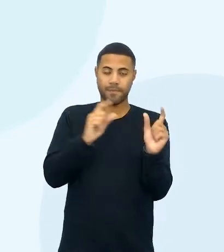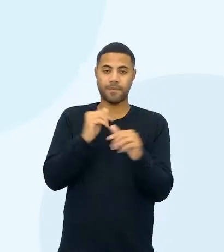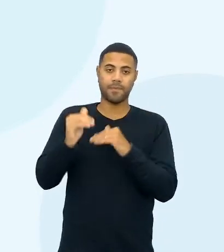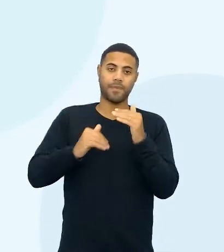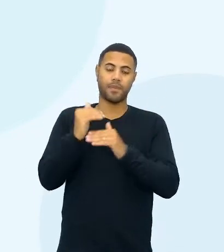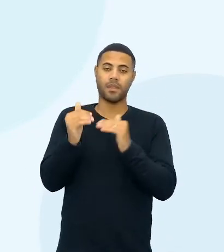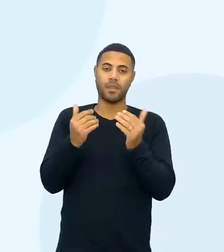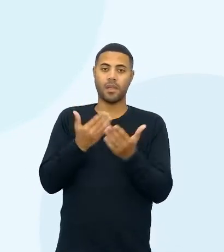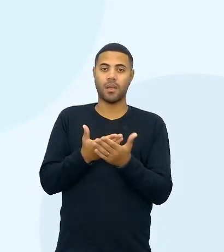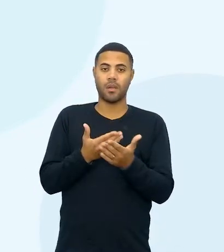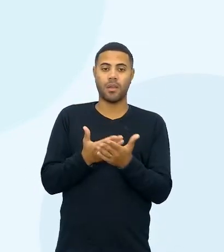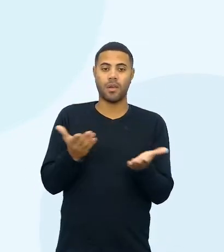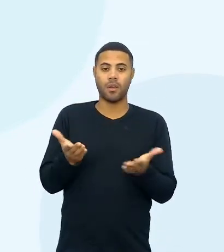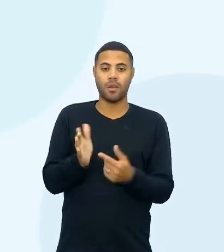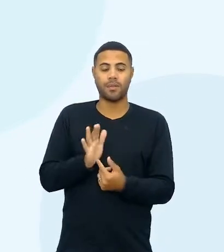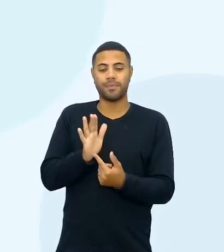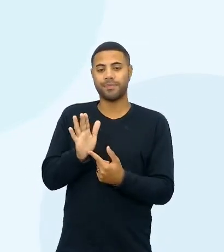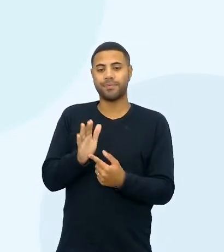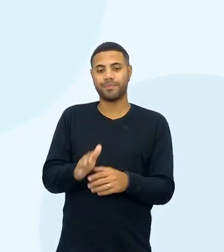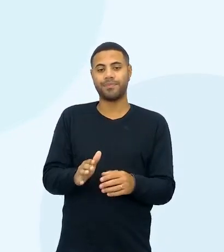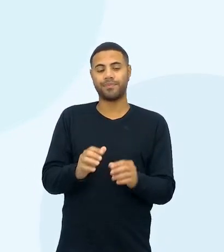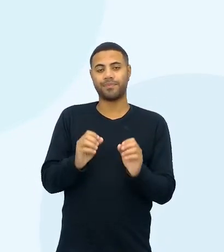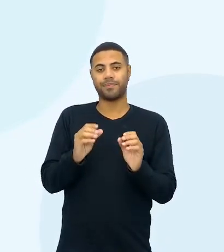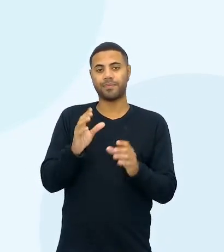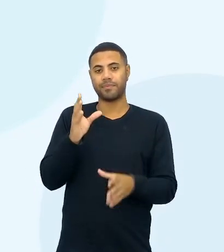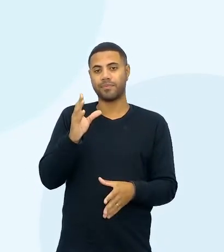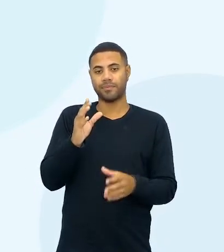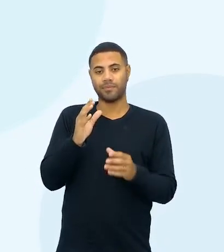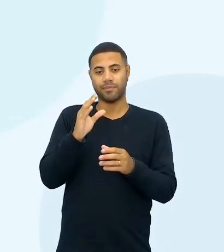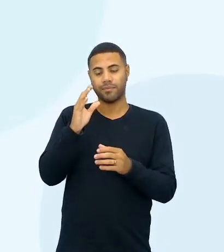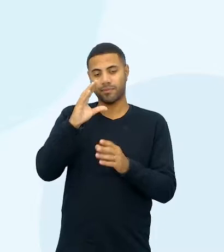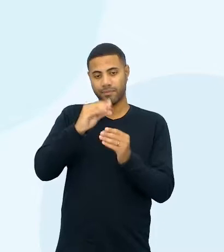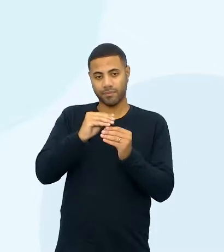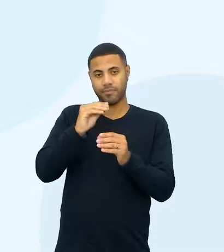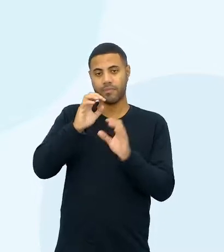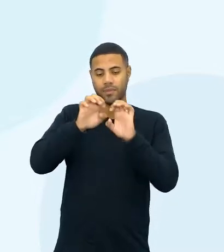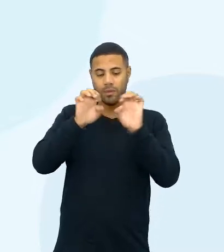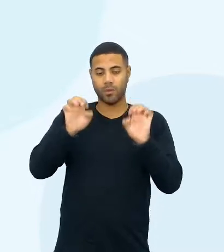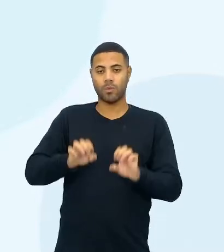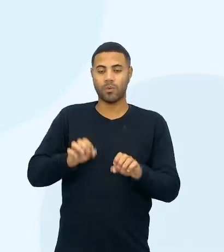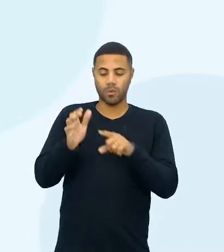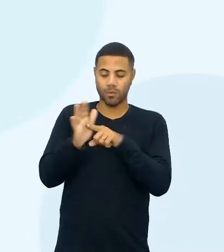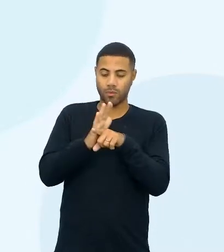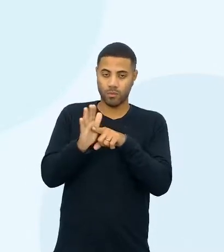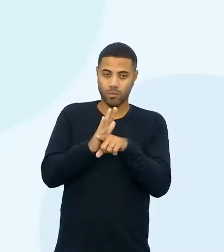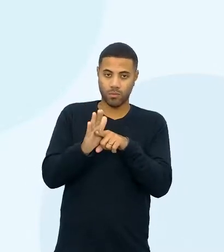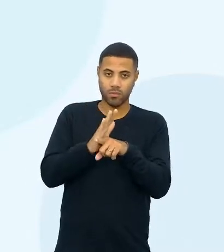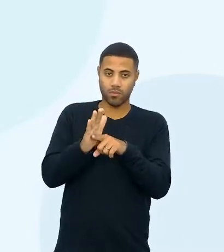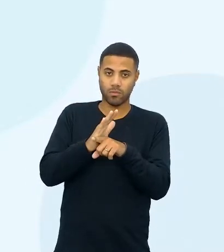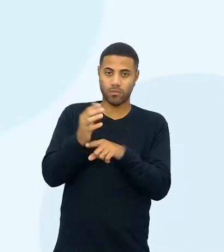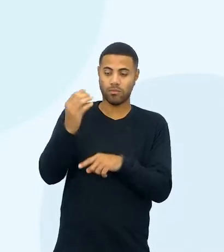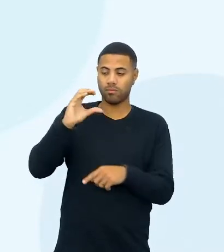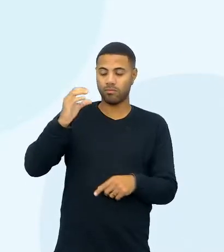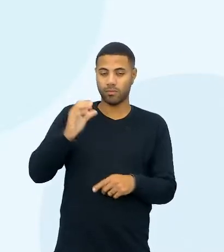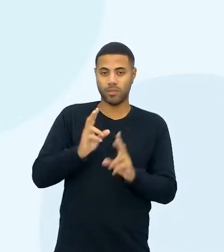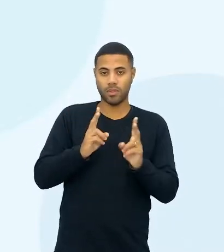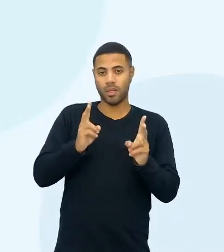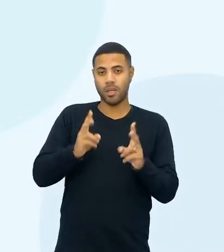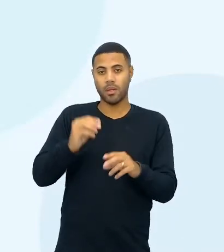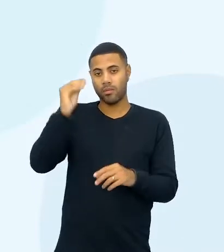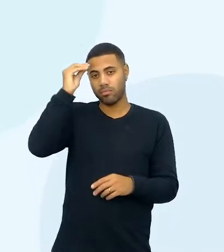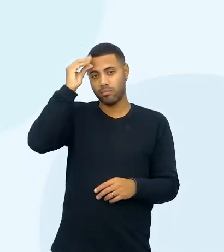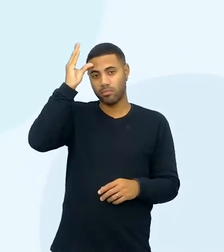eixo estruturante, continuamos com ele, com o nosso eixo de investigação científica, sempre em busca de